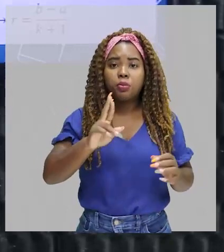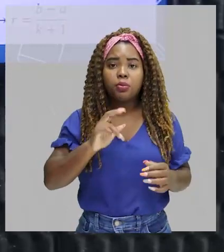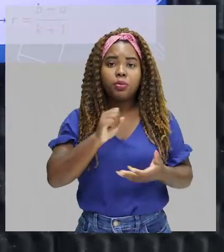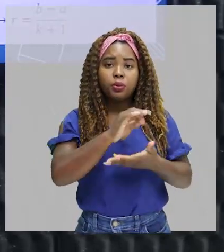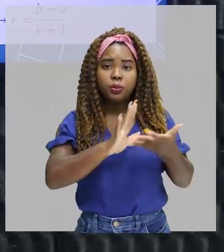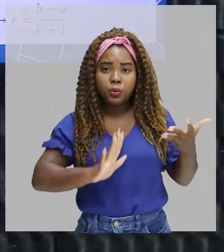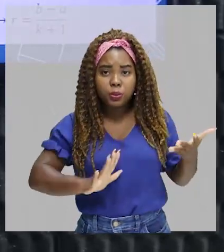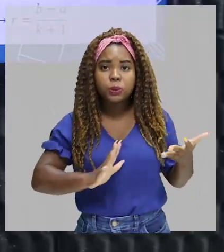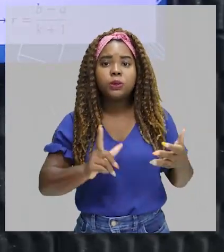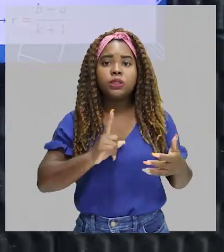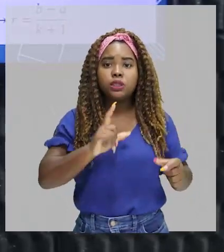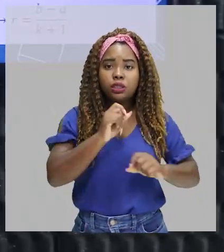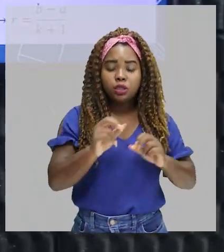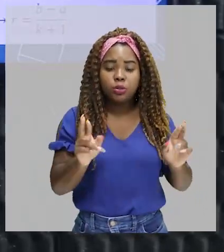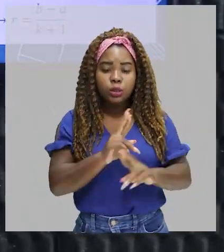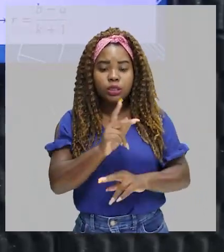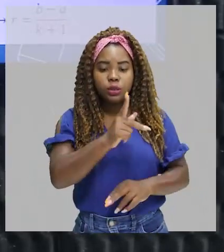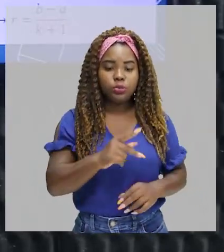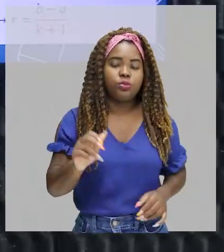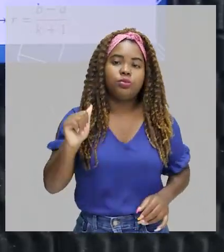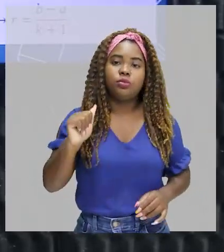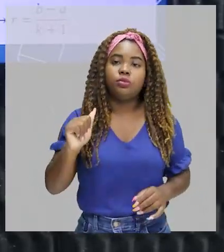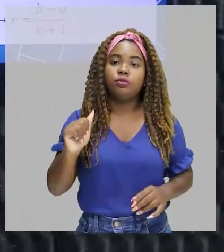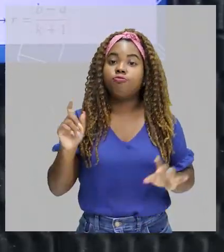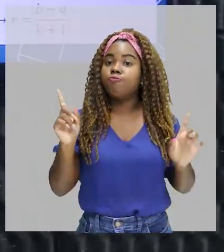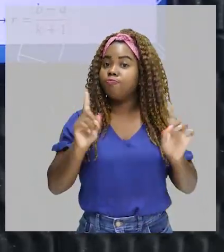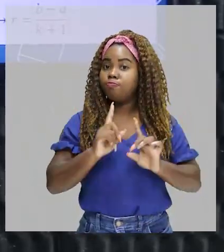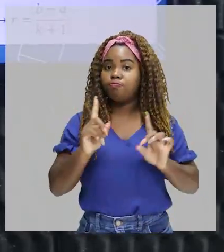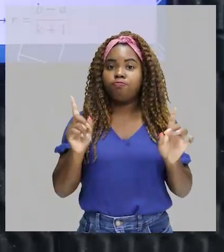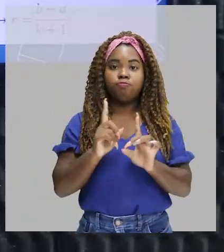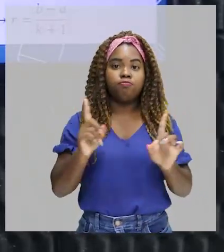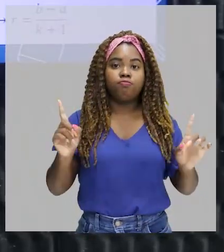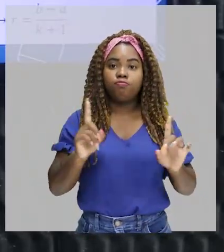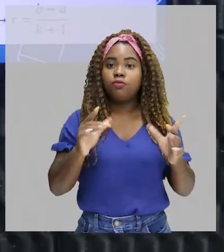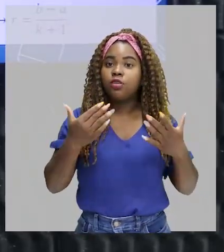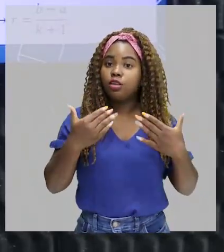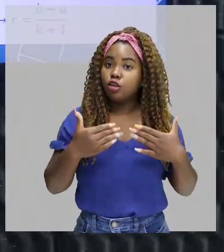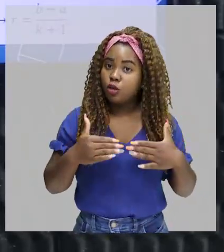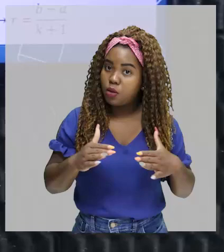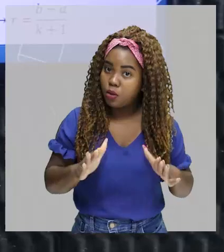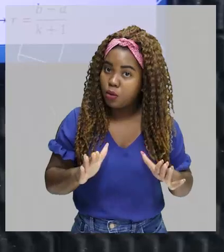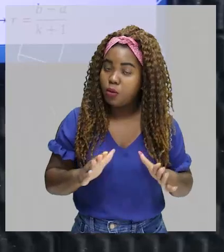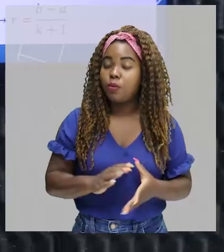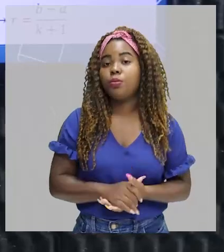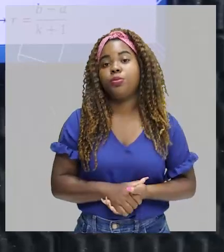questões envolvendo as PAs. Não, não é mais uma